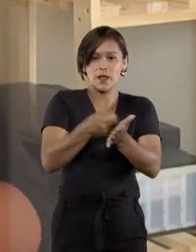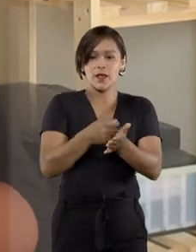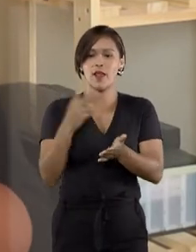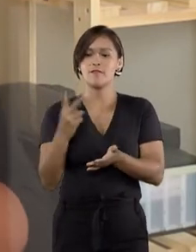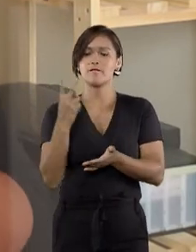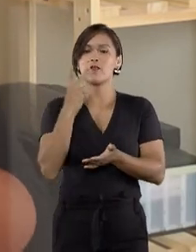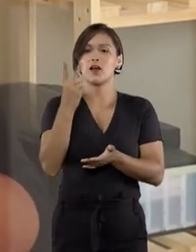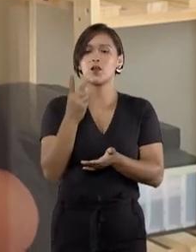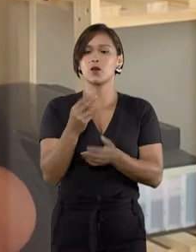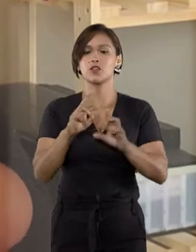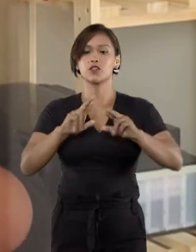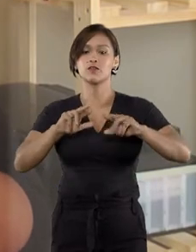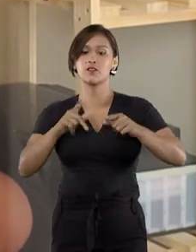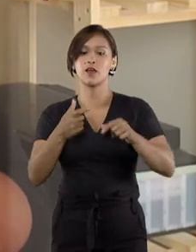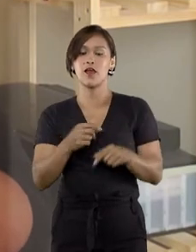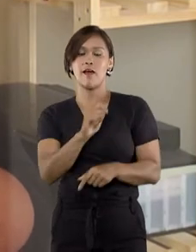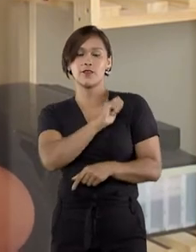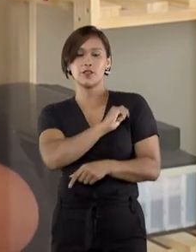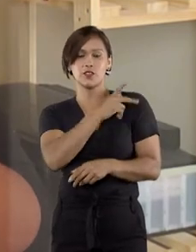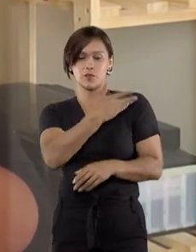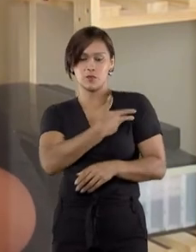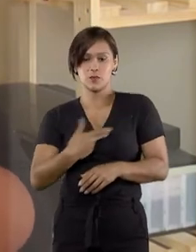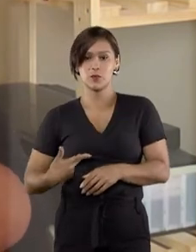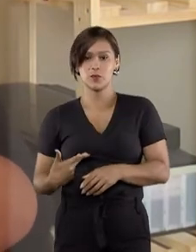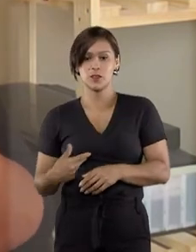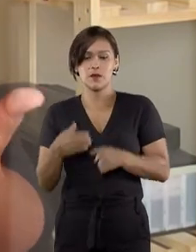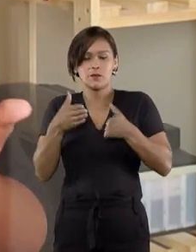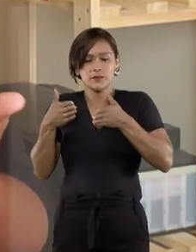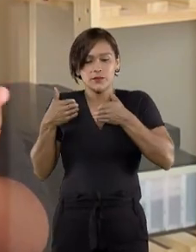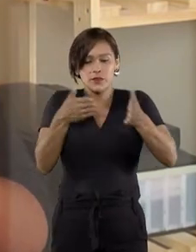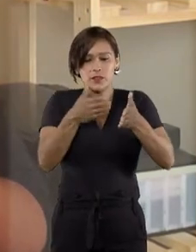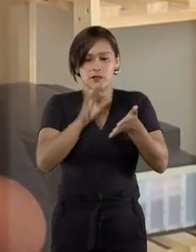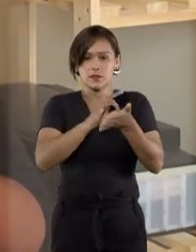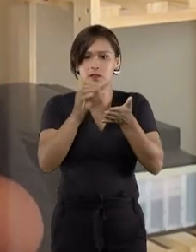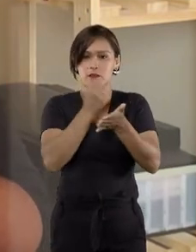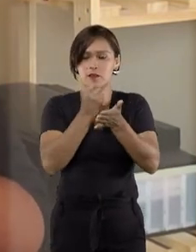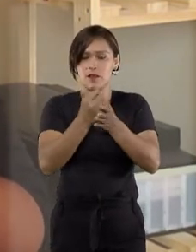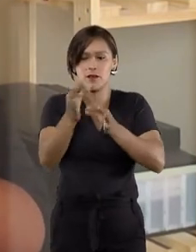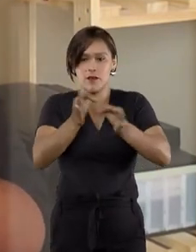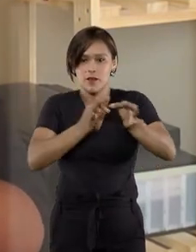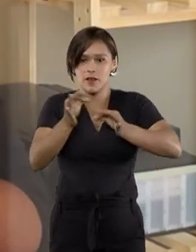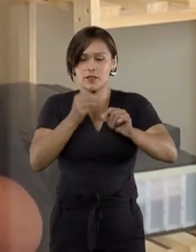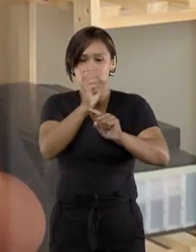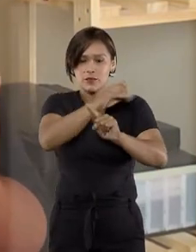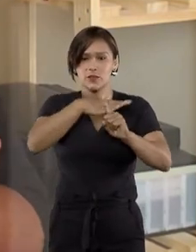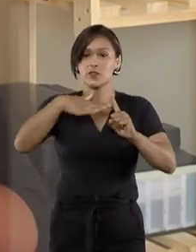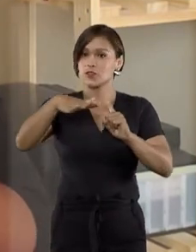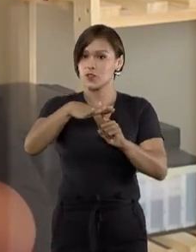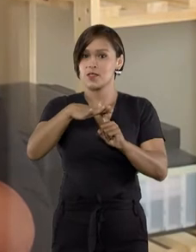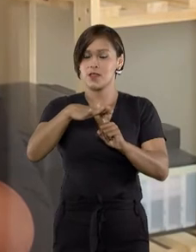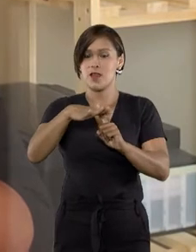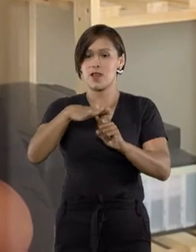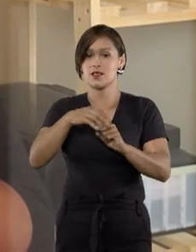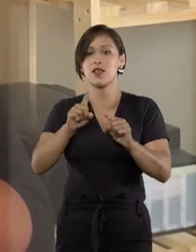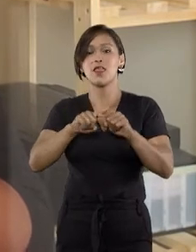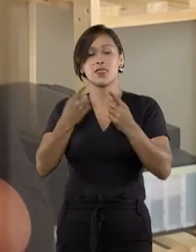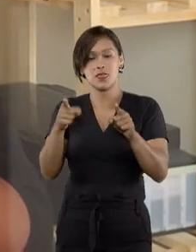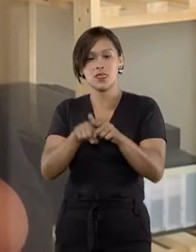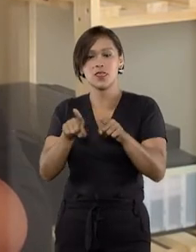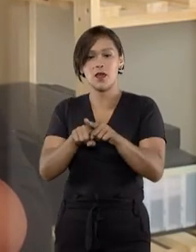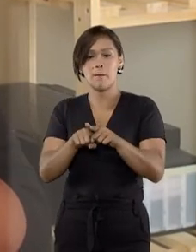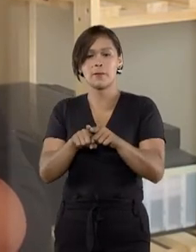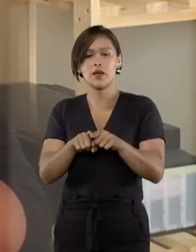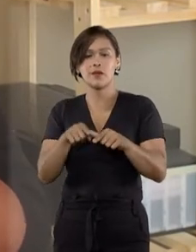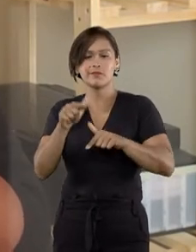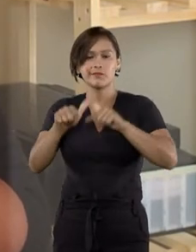indevidas a agentes públicos, a partir do direcionamento de contratações de organizações sociais, além de atuar na